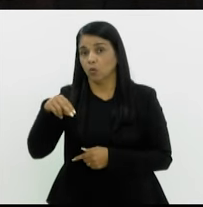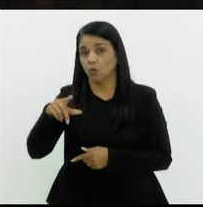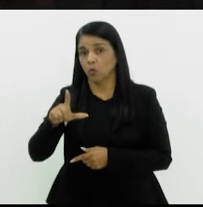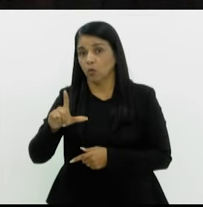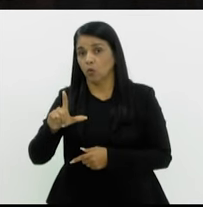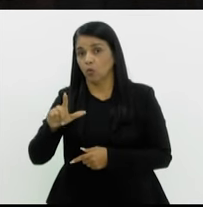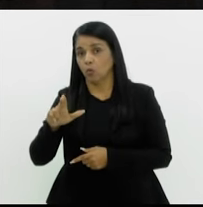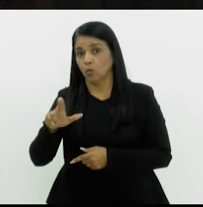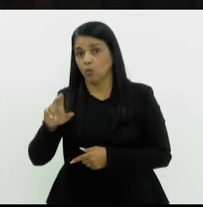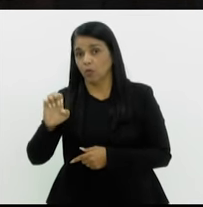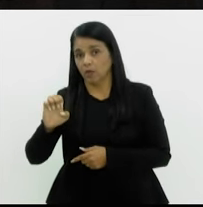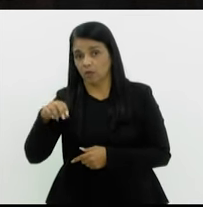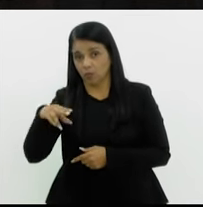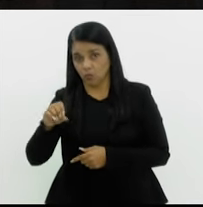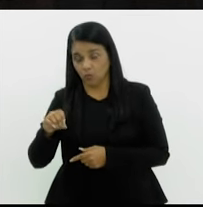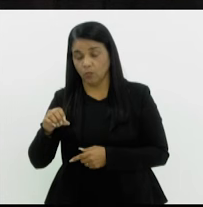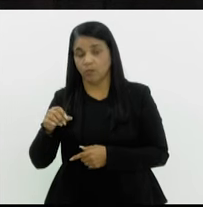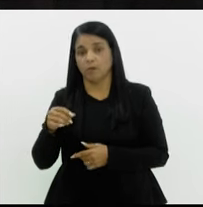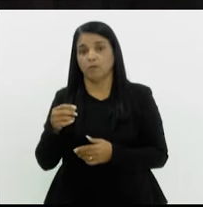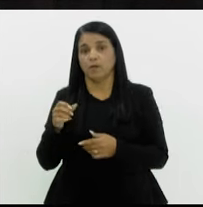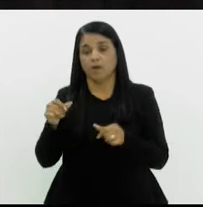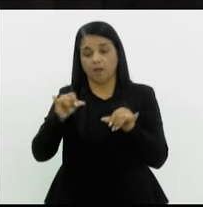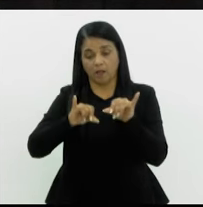uma substância química